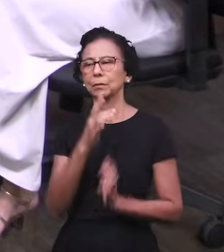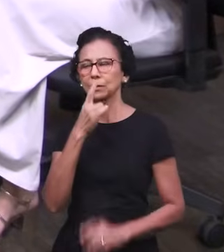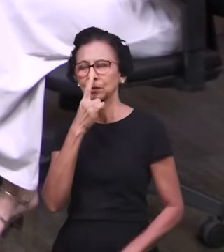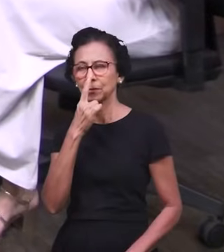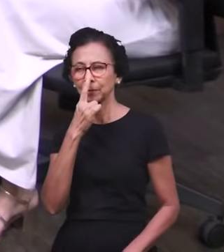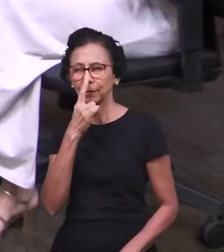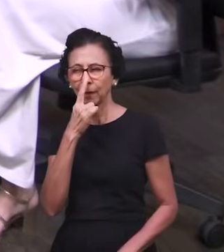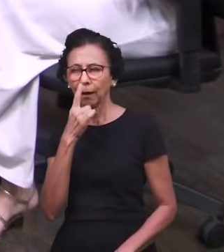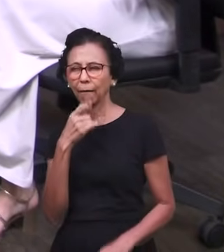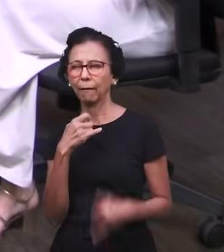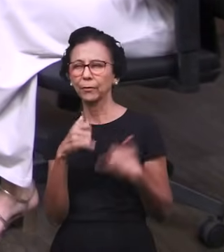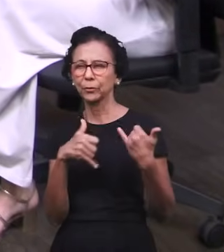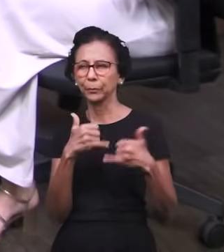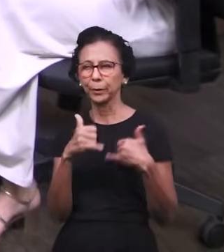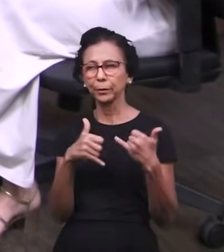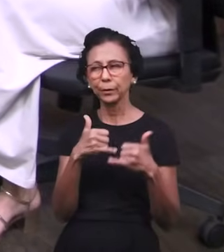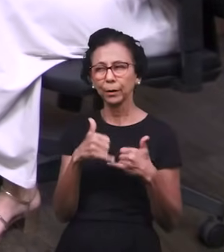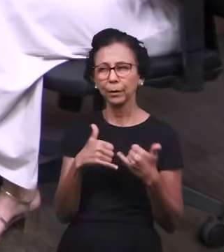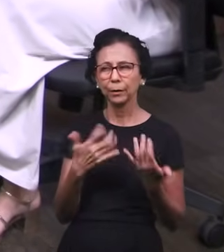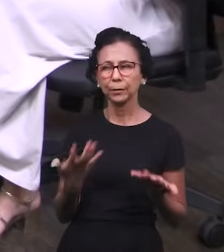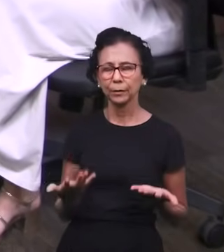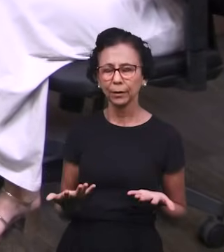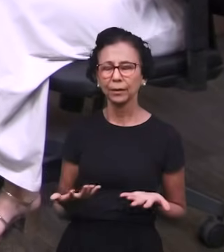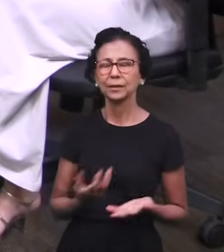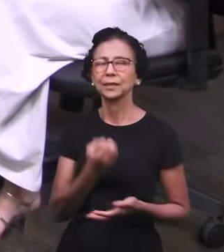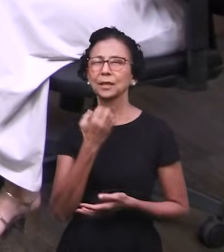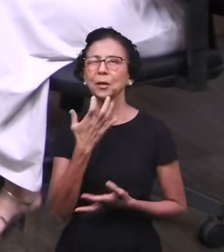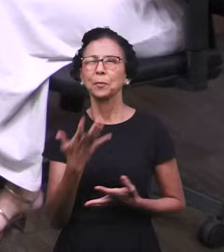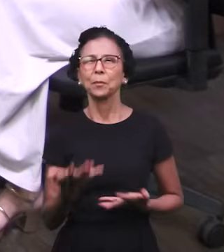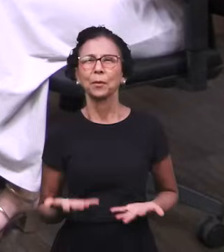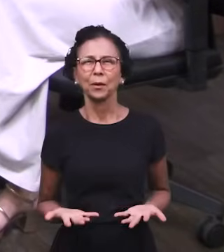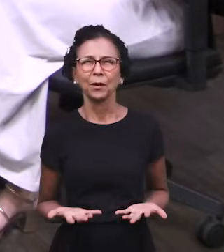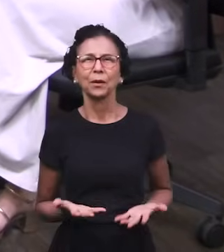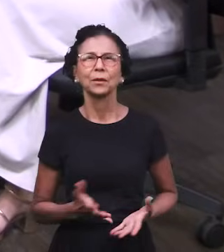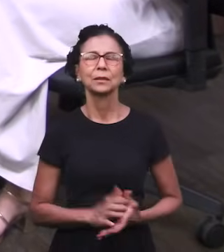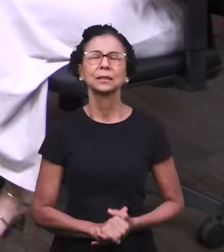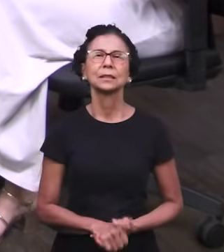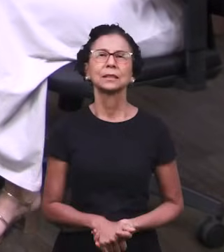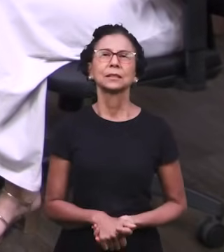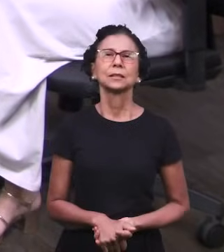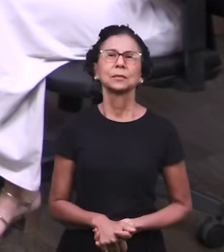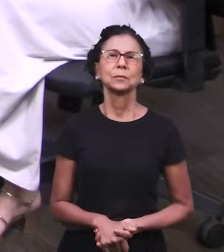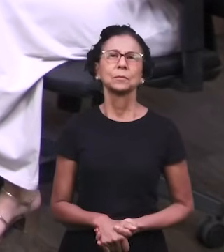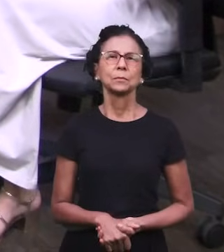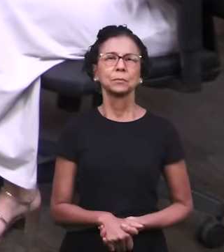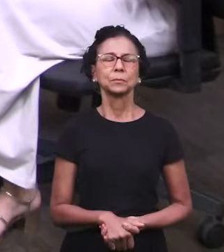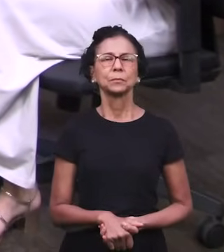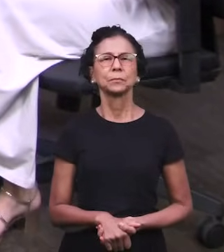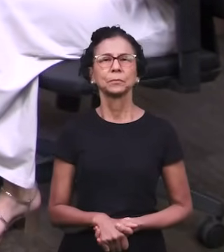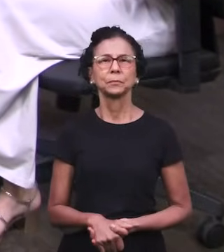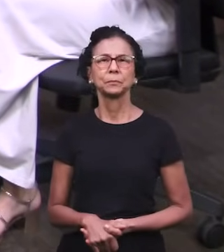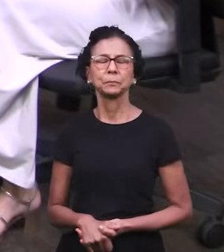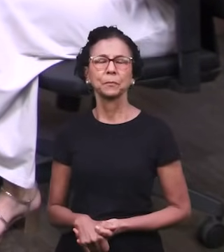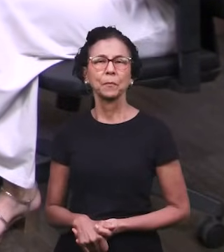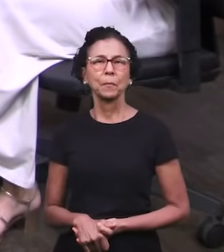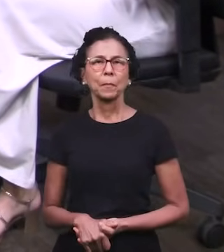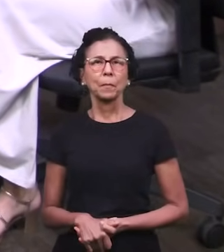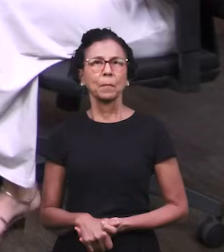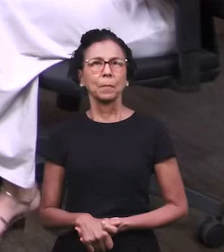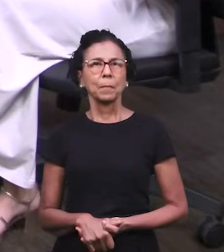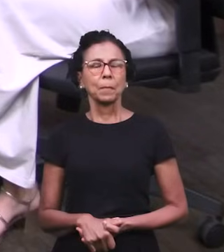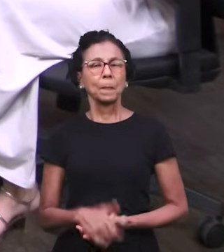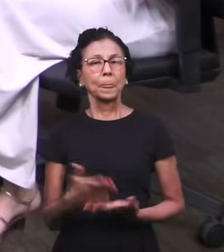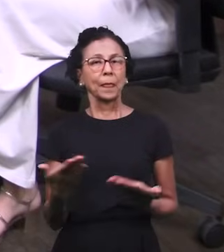você que está nos assistindo, e que eu tenho certeza que se sente parte, né, desse momento aqui, esse é o nosso clima mesmo. É um